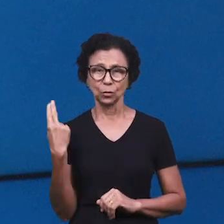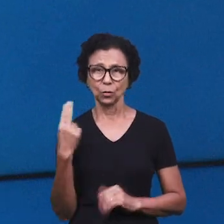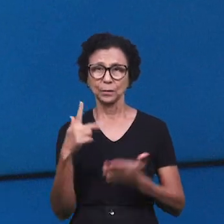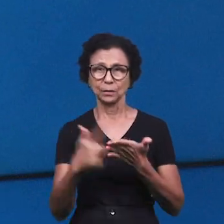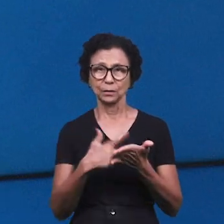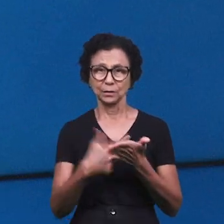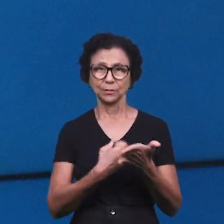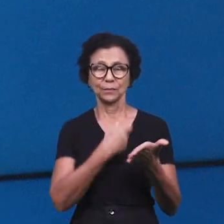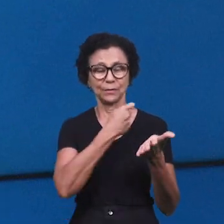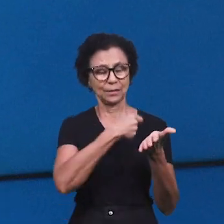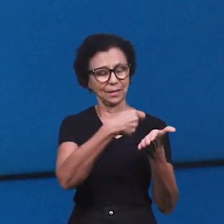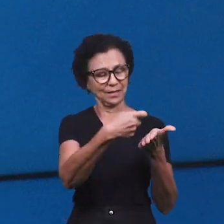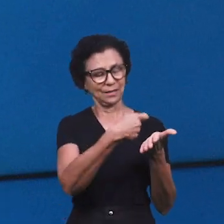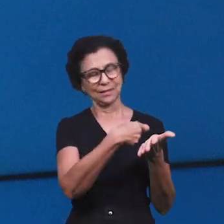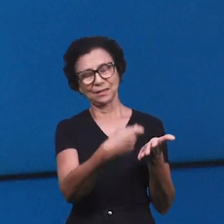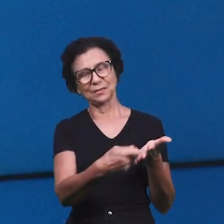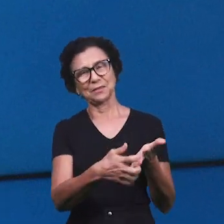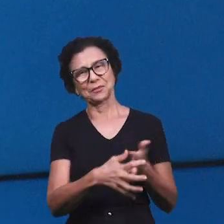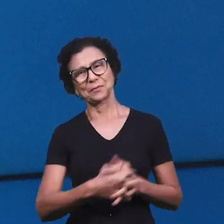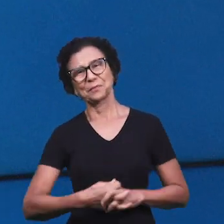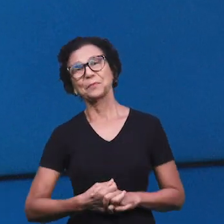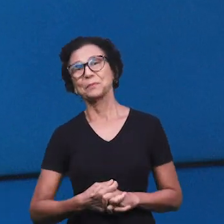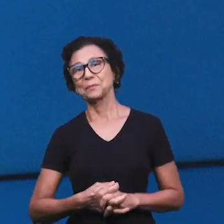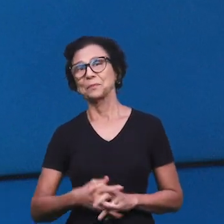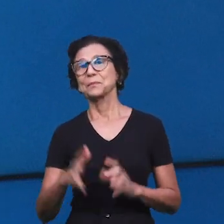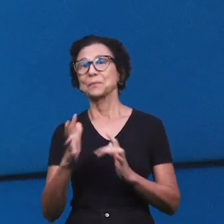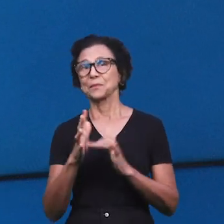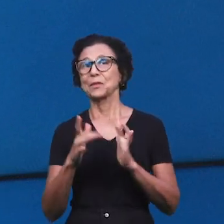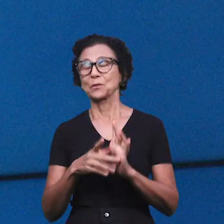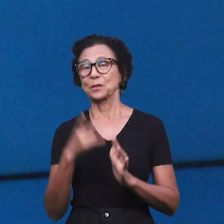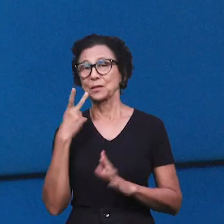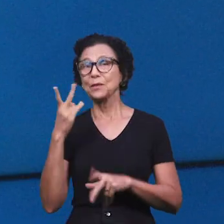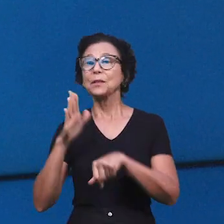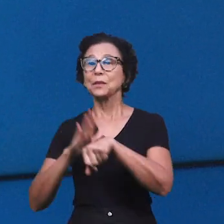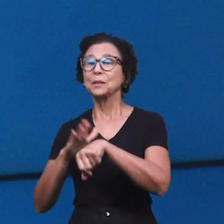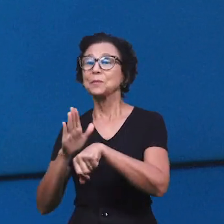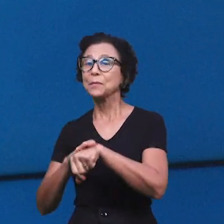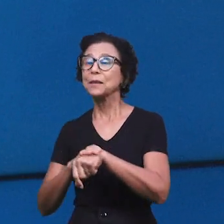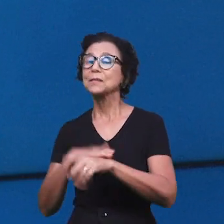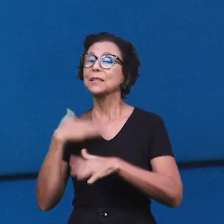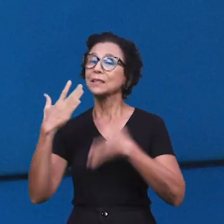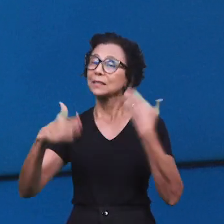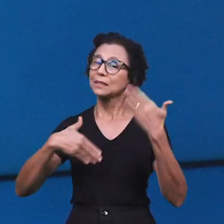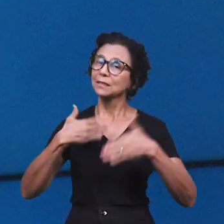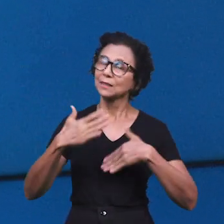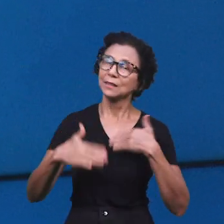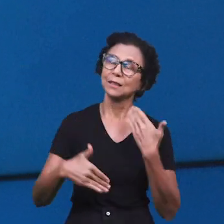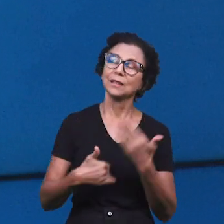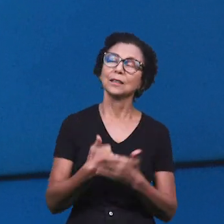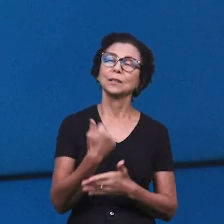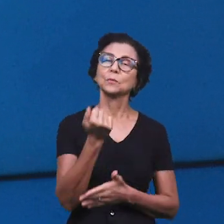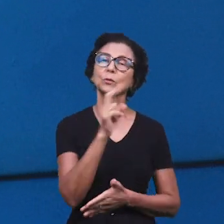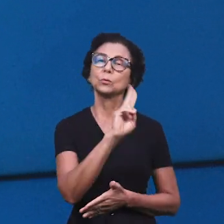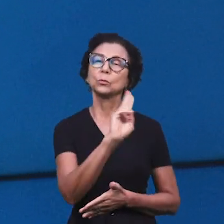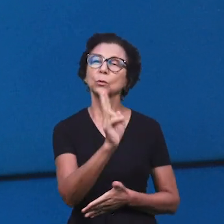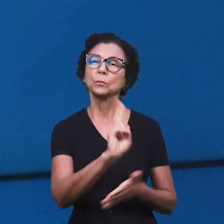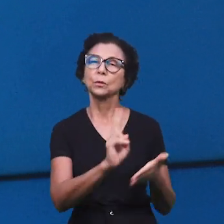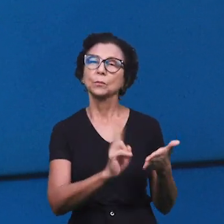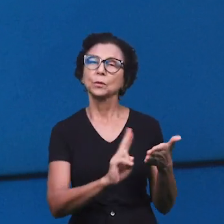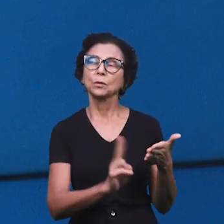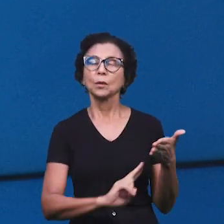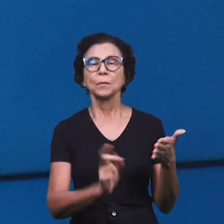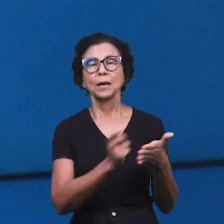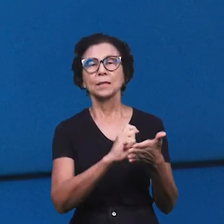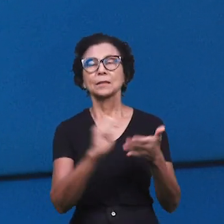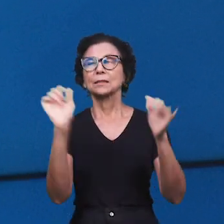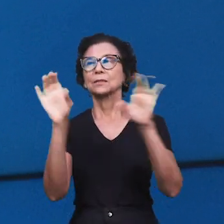né? Alegrai-vos porque os vossos nomes estão escritos no céu. Então essa é a nossa alegria, né? E também a nossa irmã,